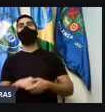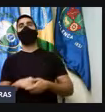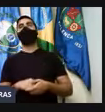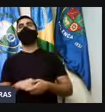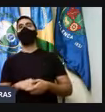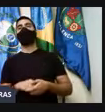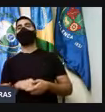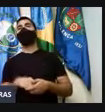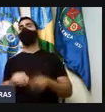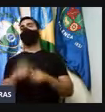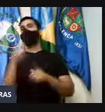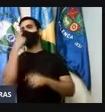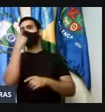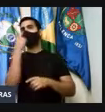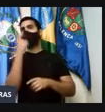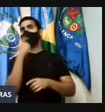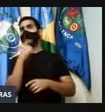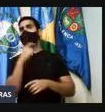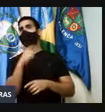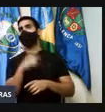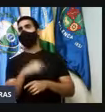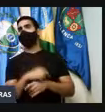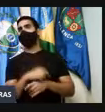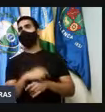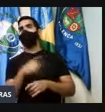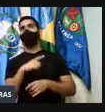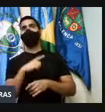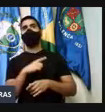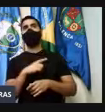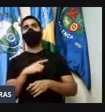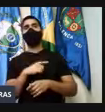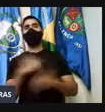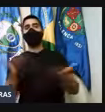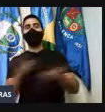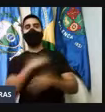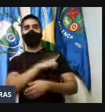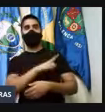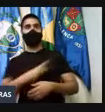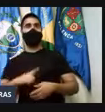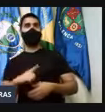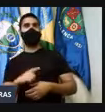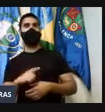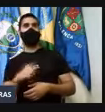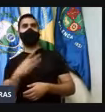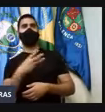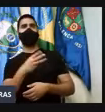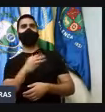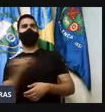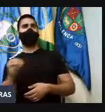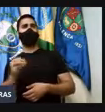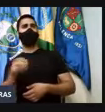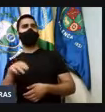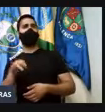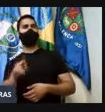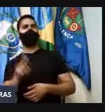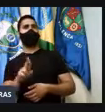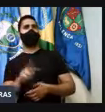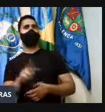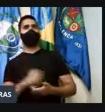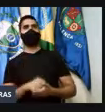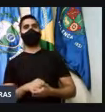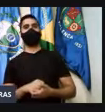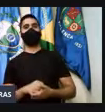do lixo e tudo, ela vai ter um investimento do governo de 300 milhões? É isso que eu entendi ou não? O Celcinho,